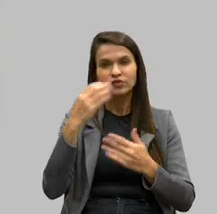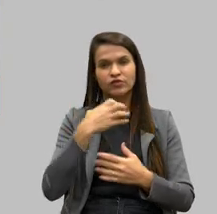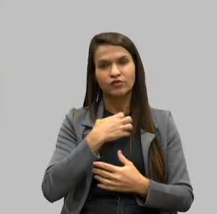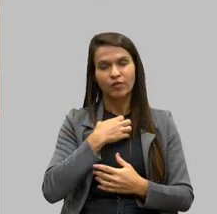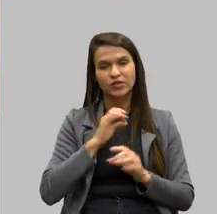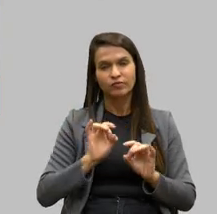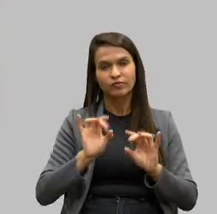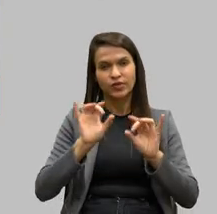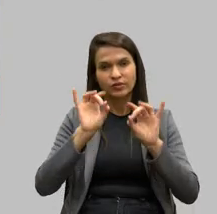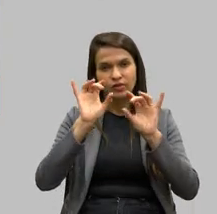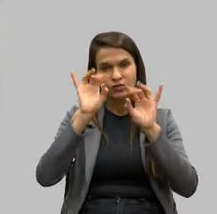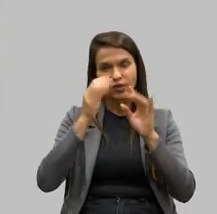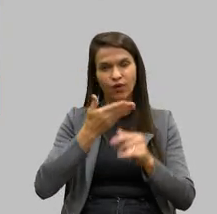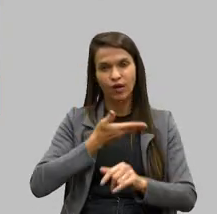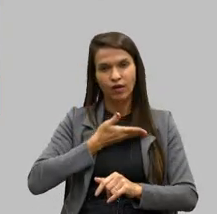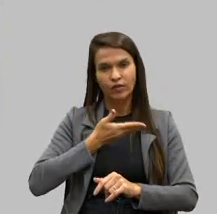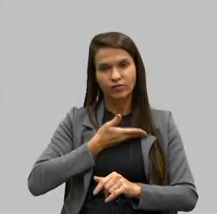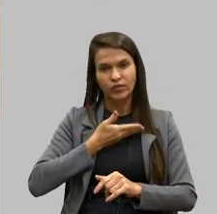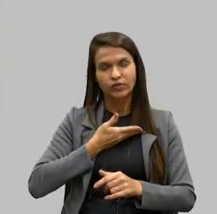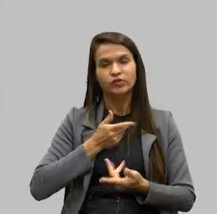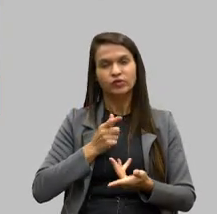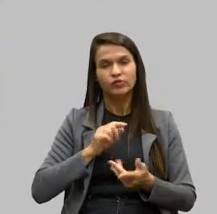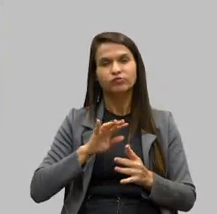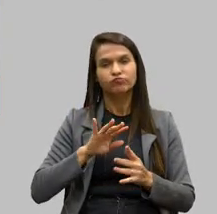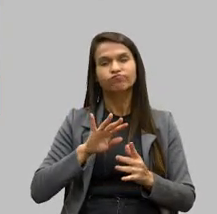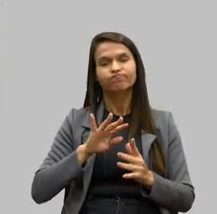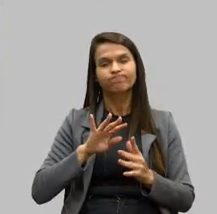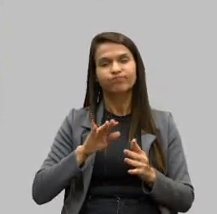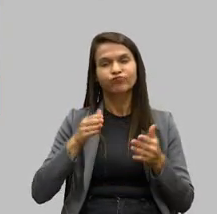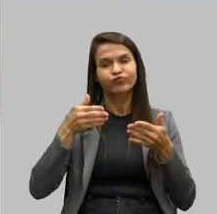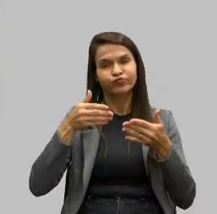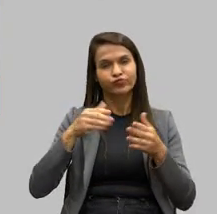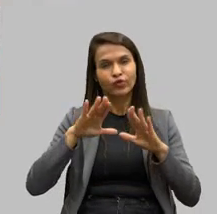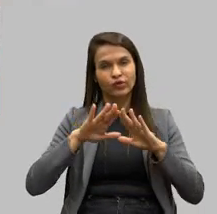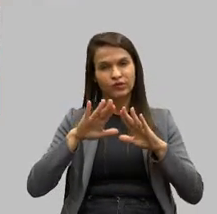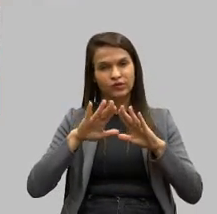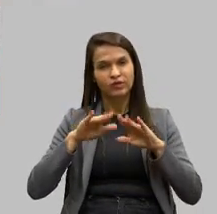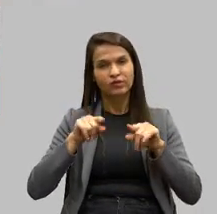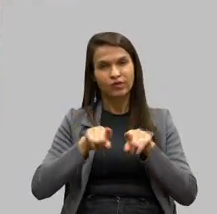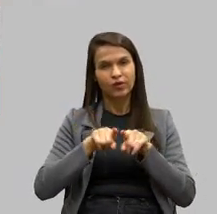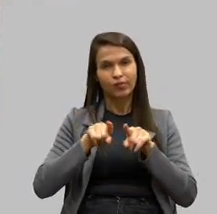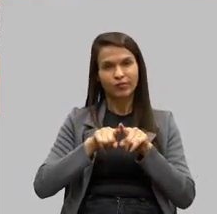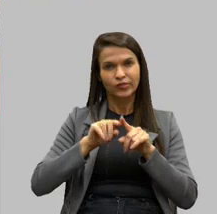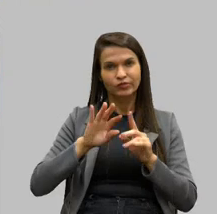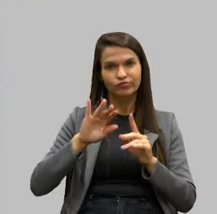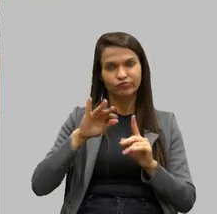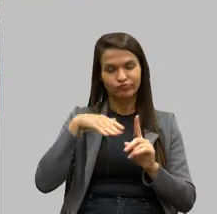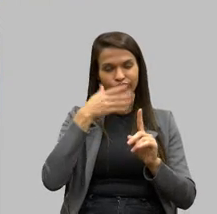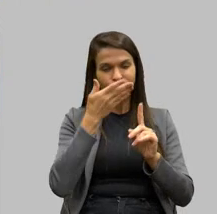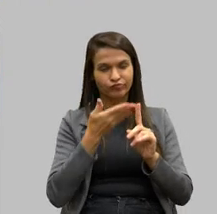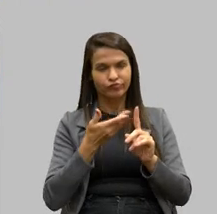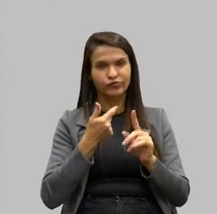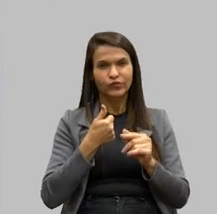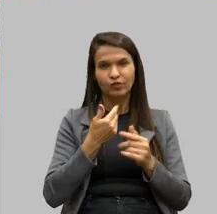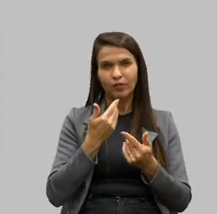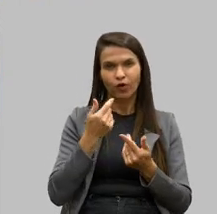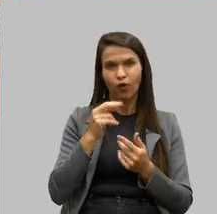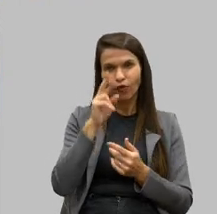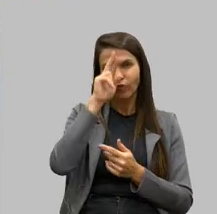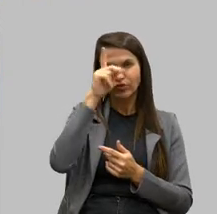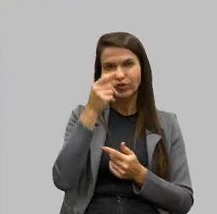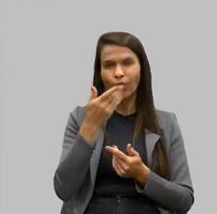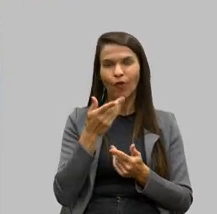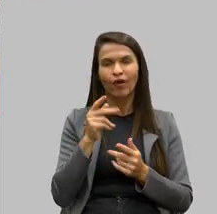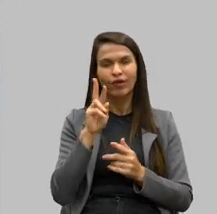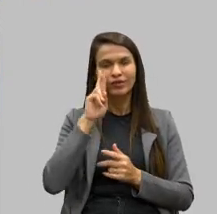especial ainda os colegas que, além de prestigiar o Assembleia Fiscaliza, me prestigiaram, quando confundiram de quem era o Assembleia Fiscaliza.